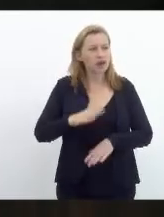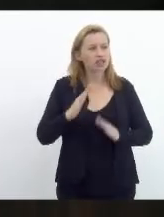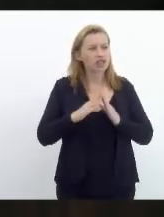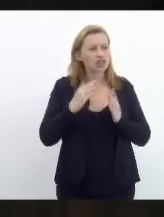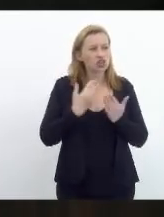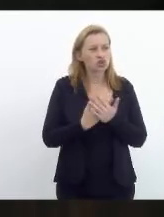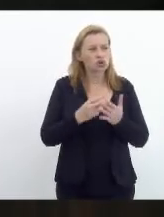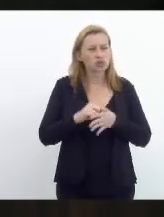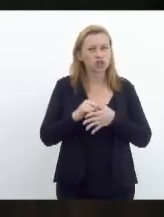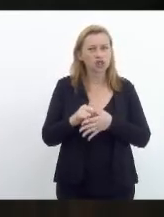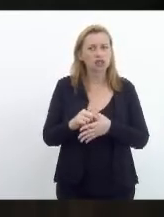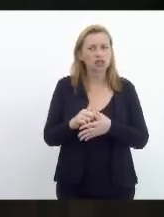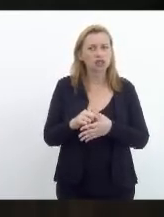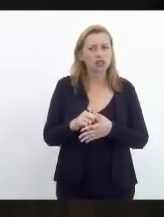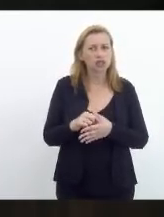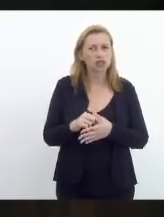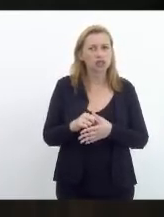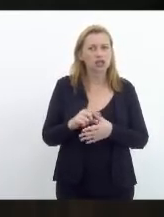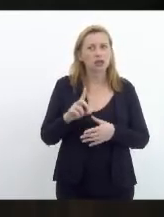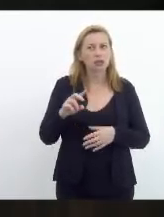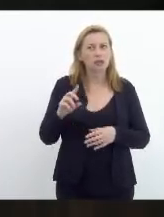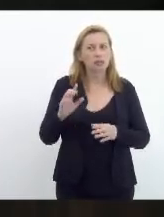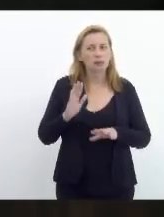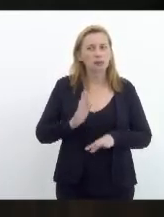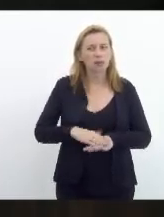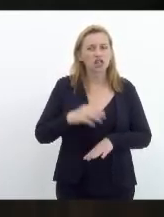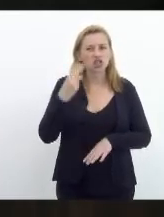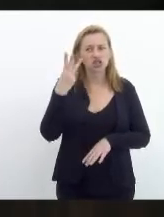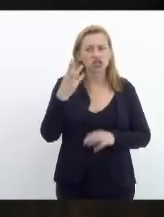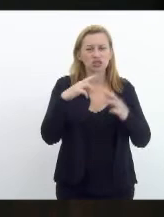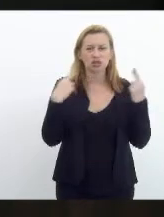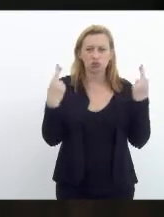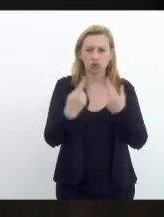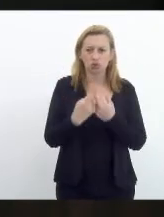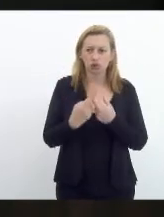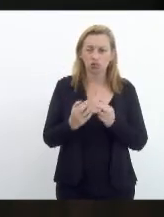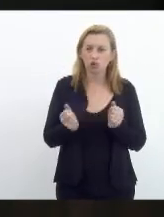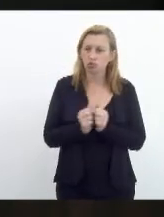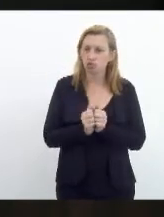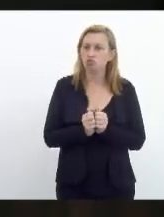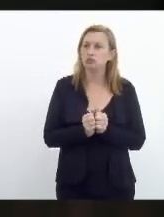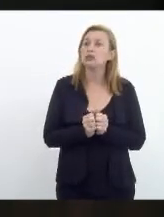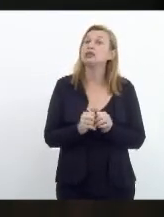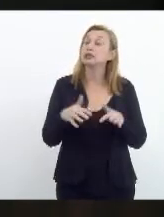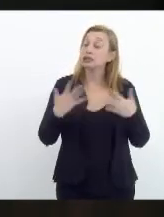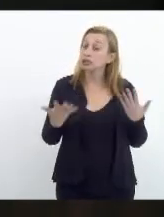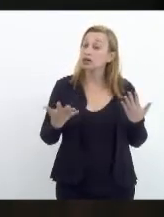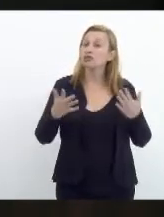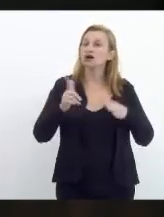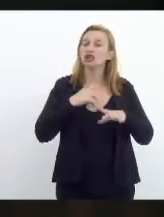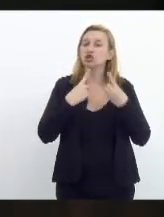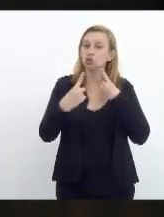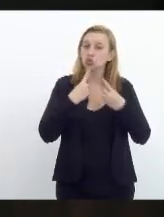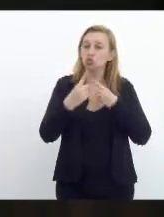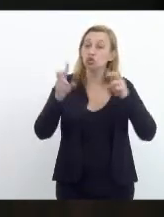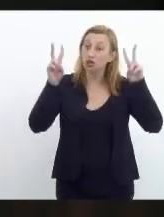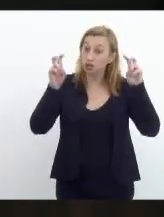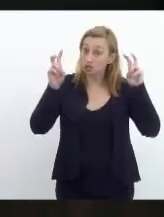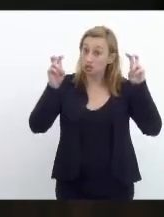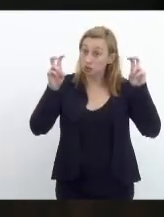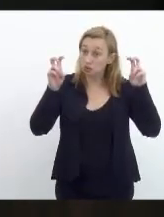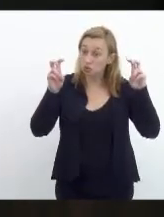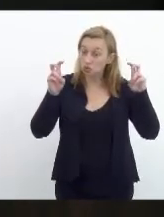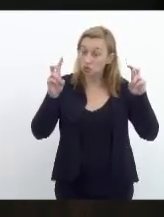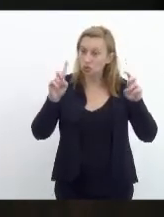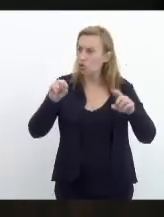líderes e depois 3 audiências conjuntas. Então a gente vai debater